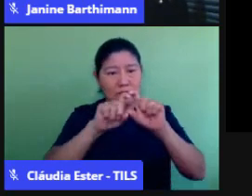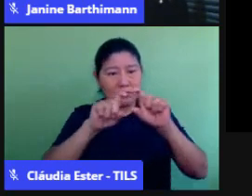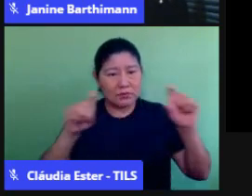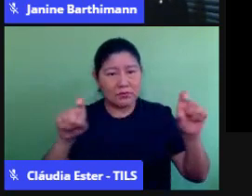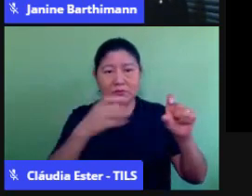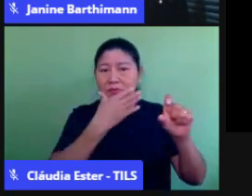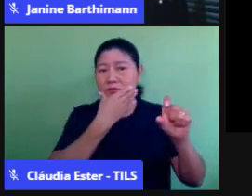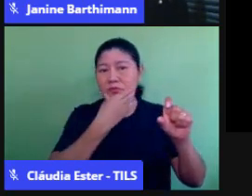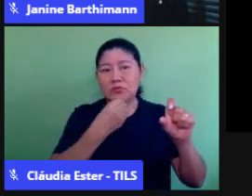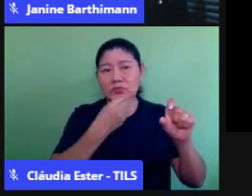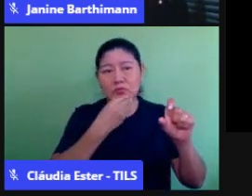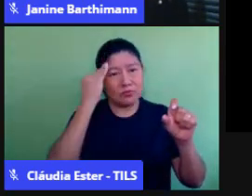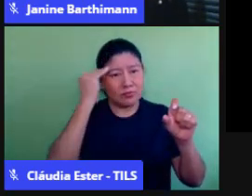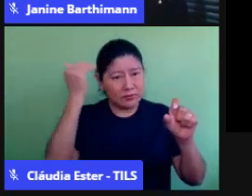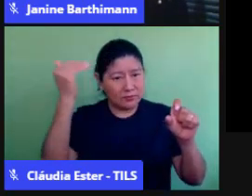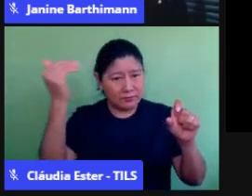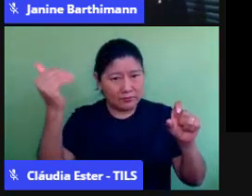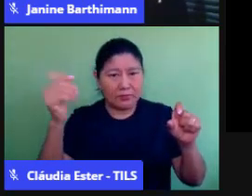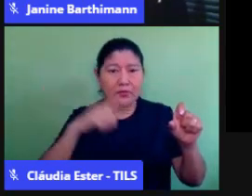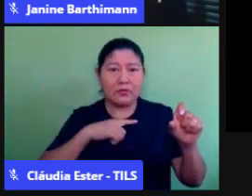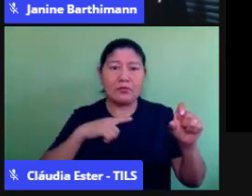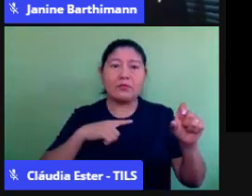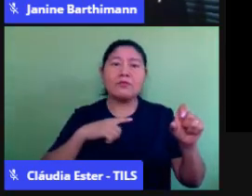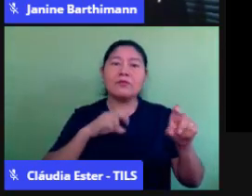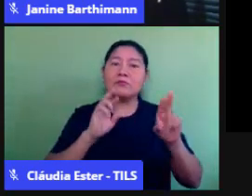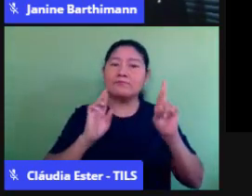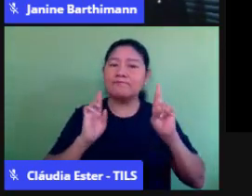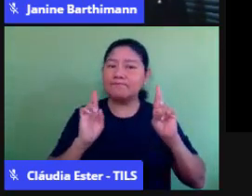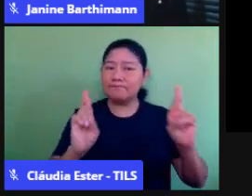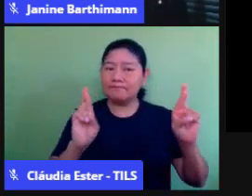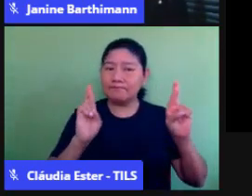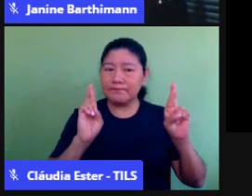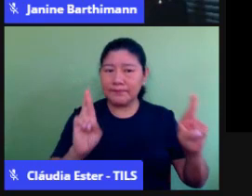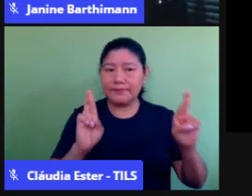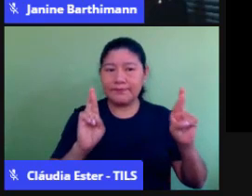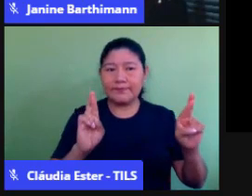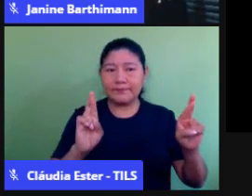no esperançar da educação,